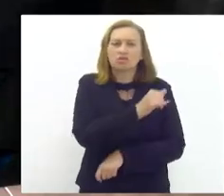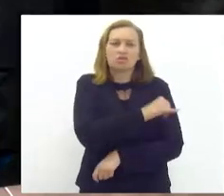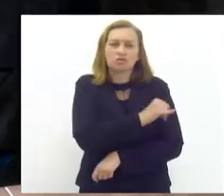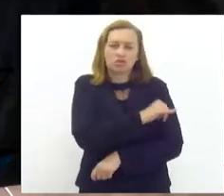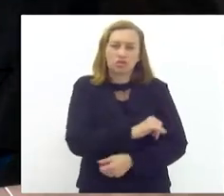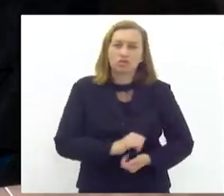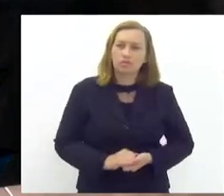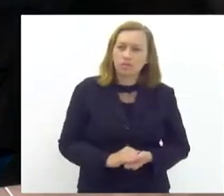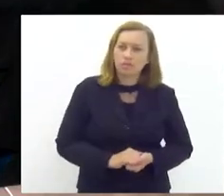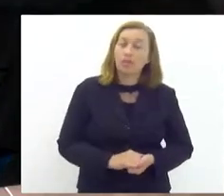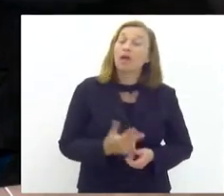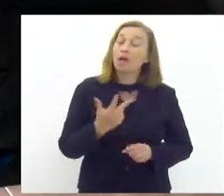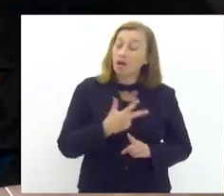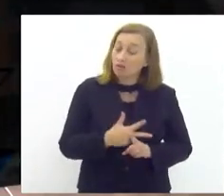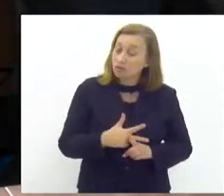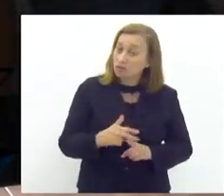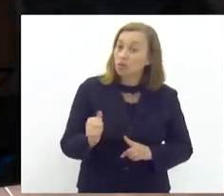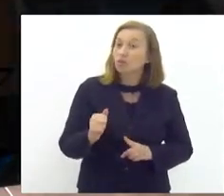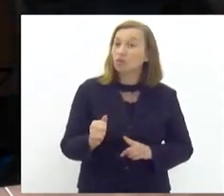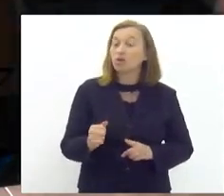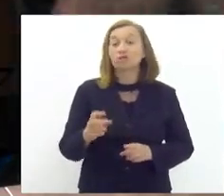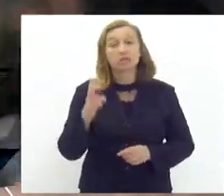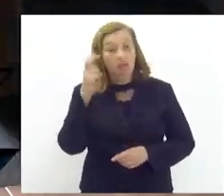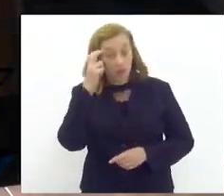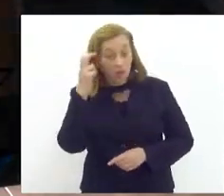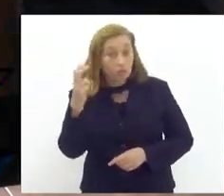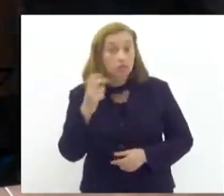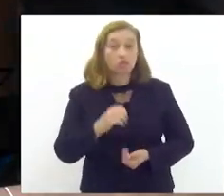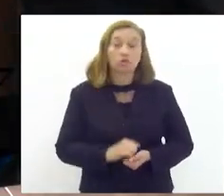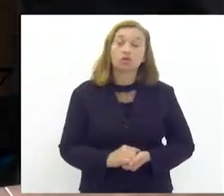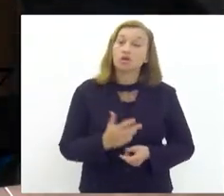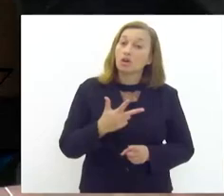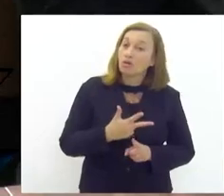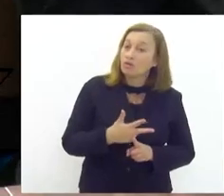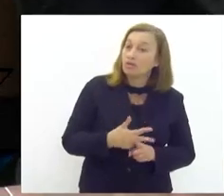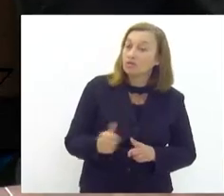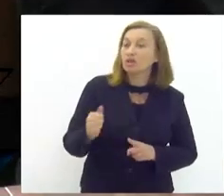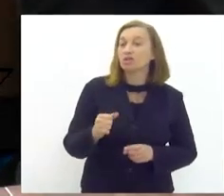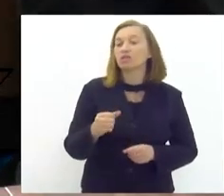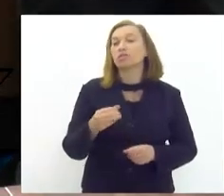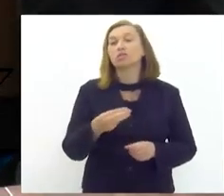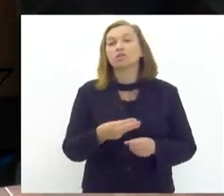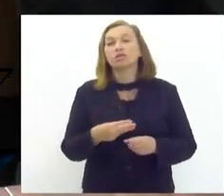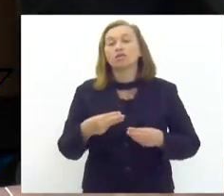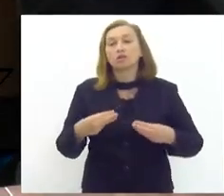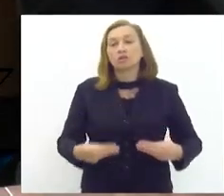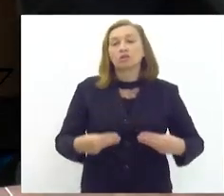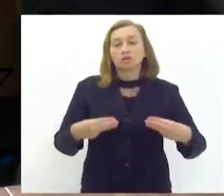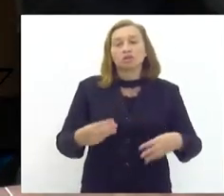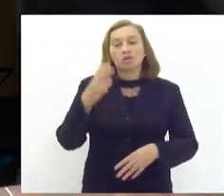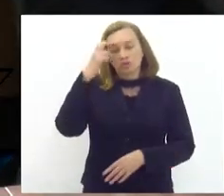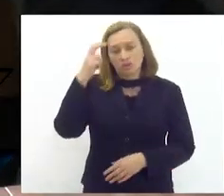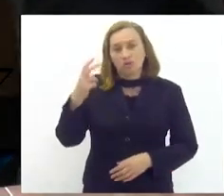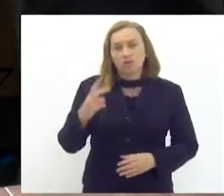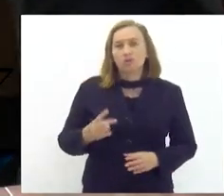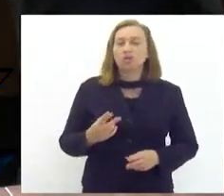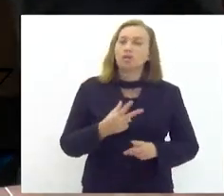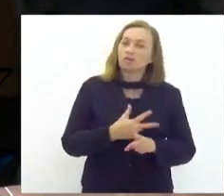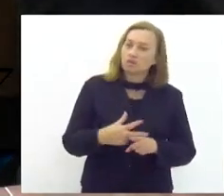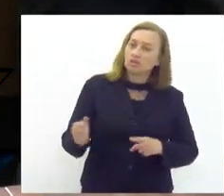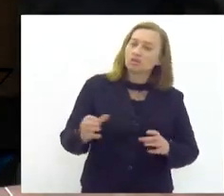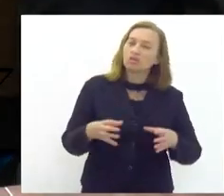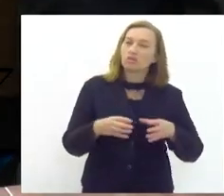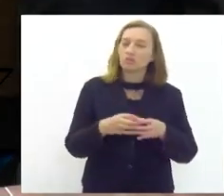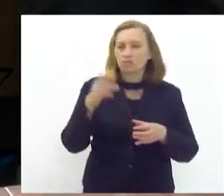Isso é uma vitória da cultura é uma vitória do ministério da cultura uma vitória dessa comissão de